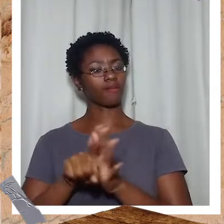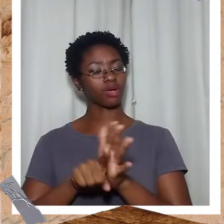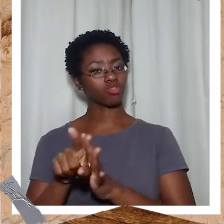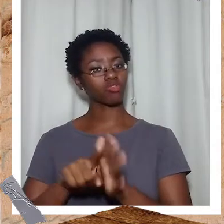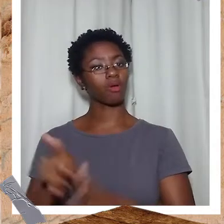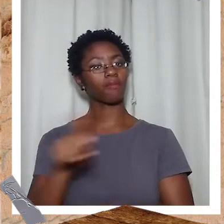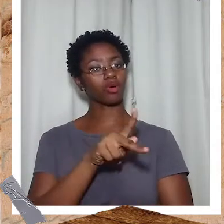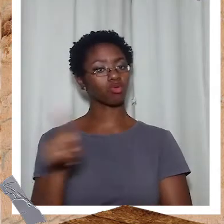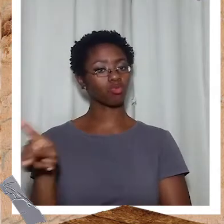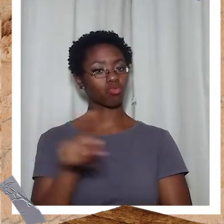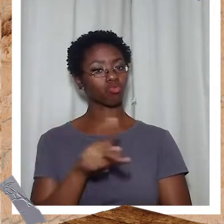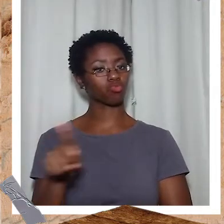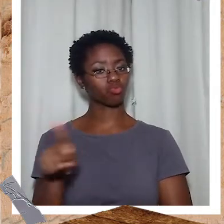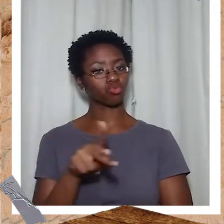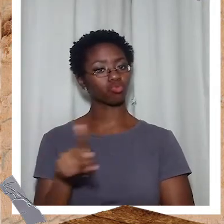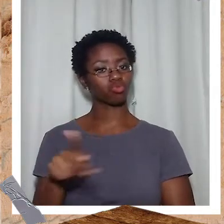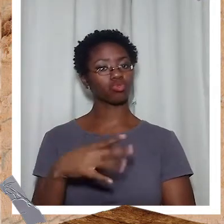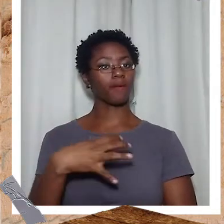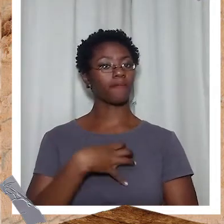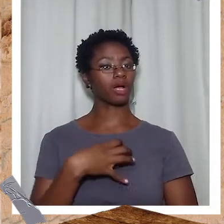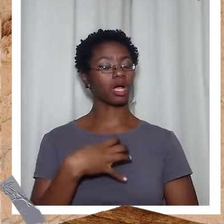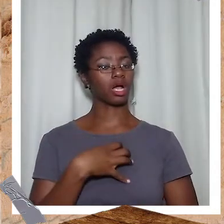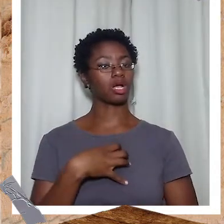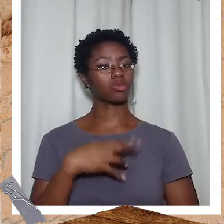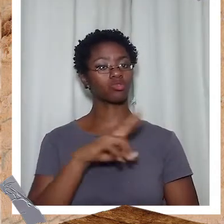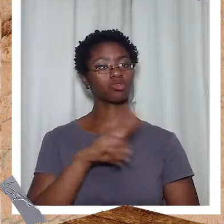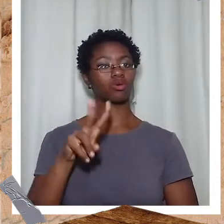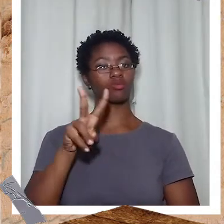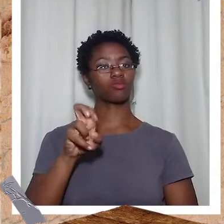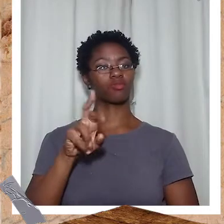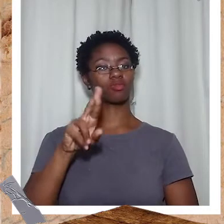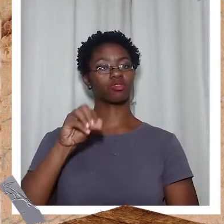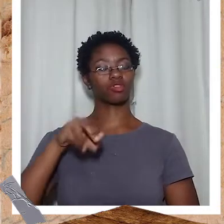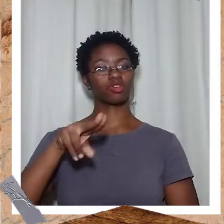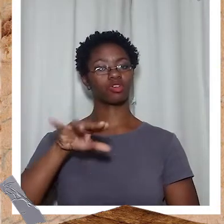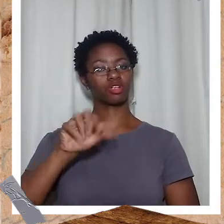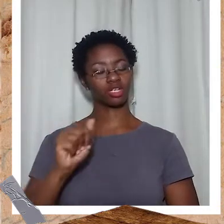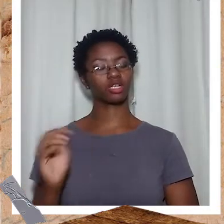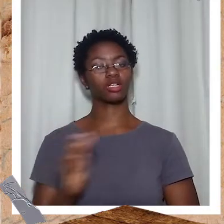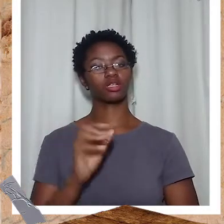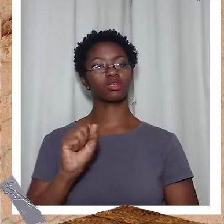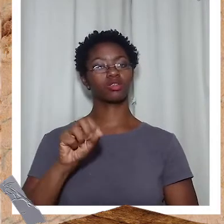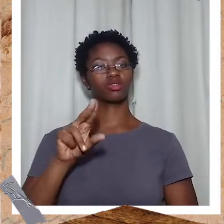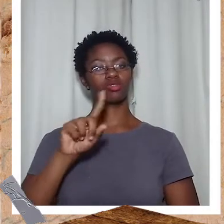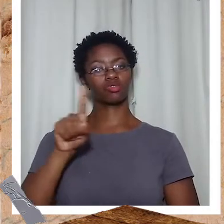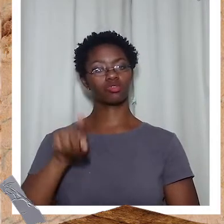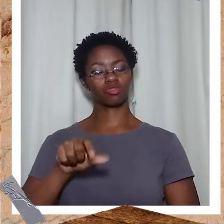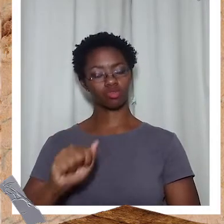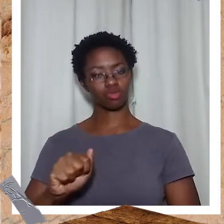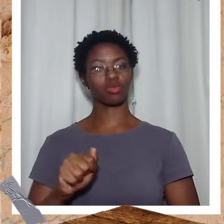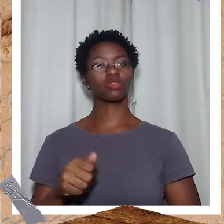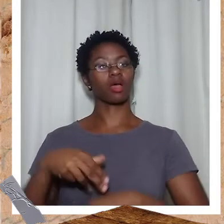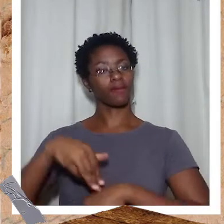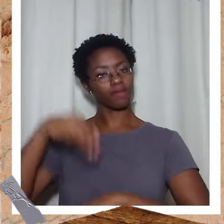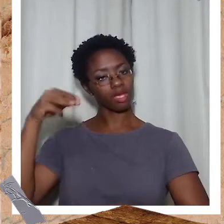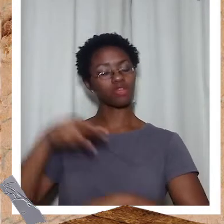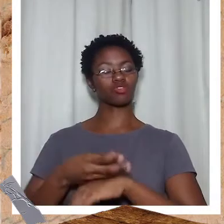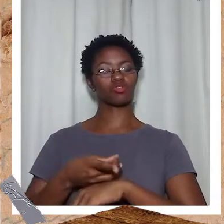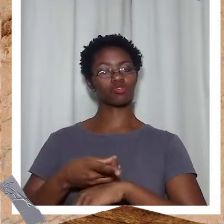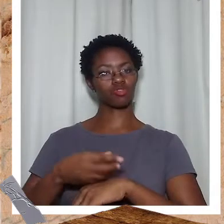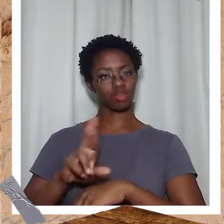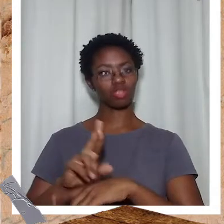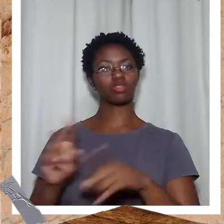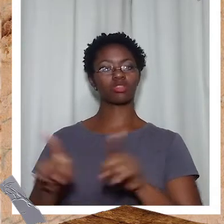uma professora da Bahia, chamada Verônica de Souza Santos, mestre e doutoranda pelo programa